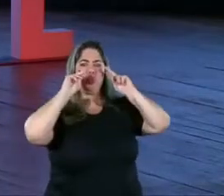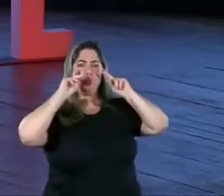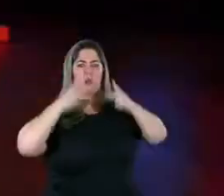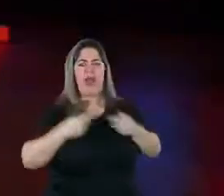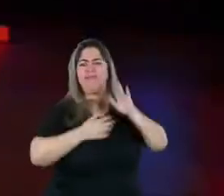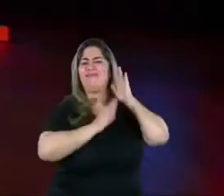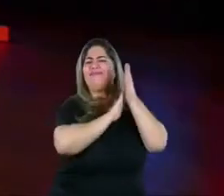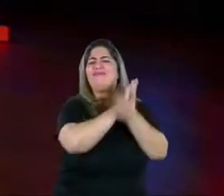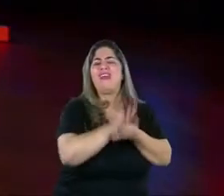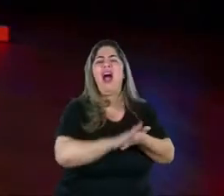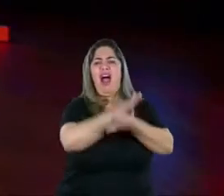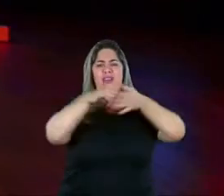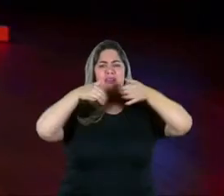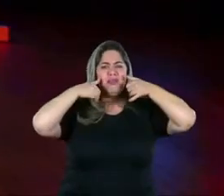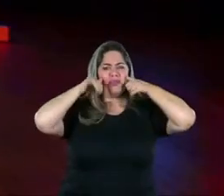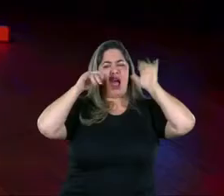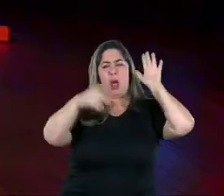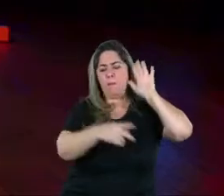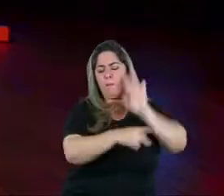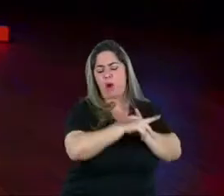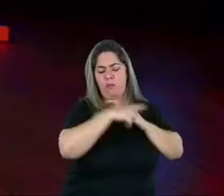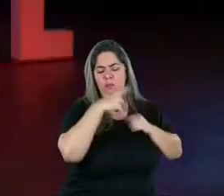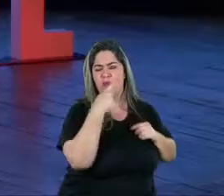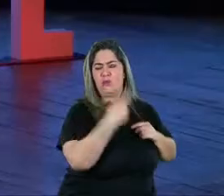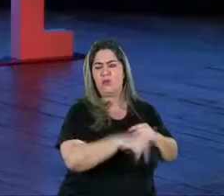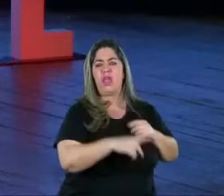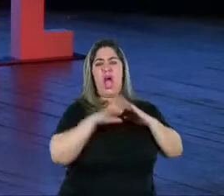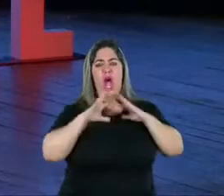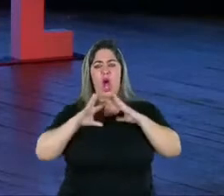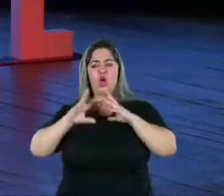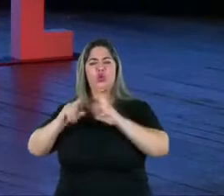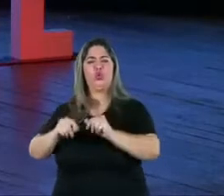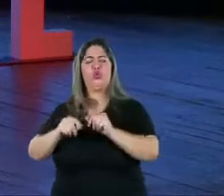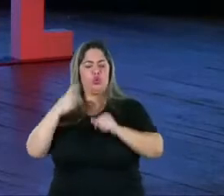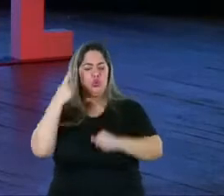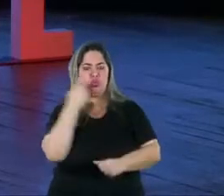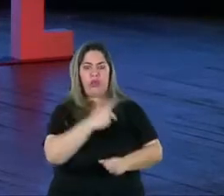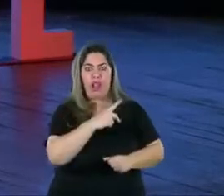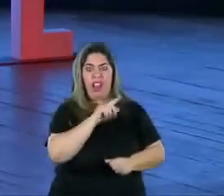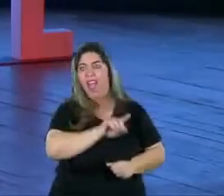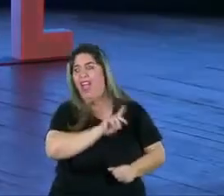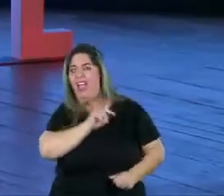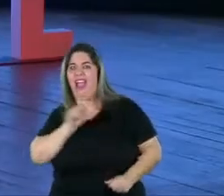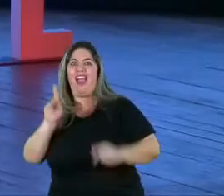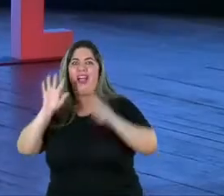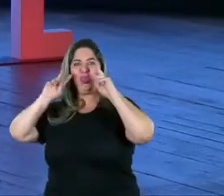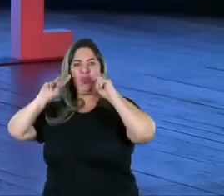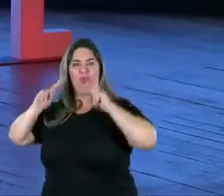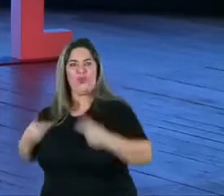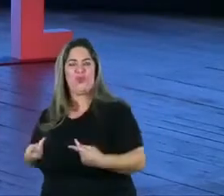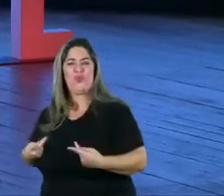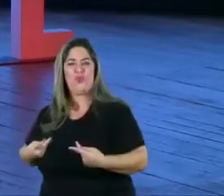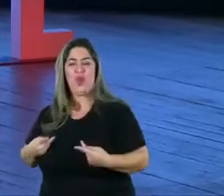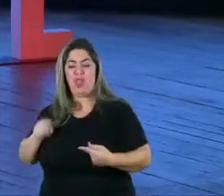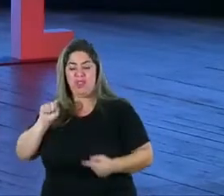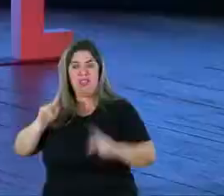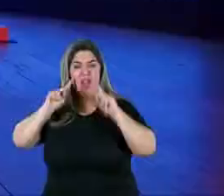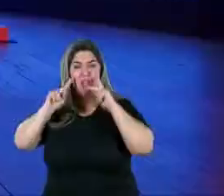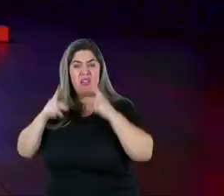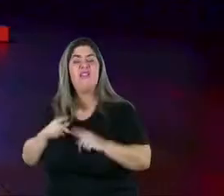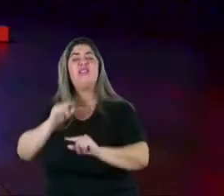homem. Quase nada do boi é do boi. Quase tudo do boi é do homem. E o que é do